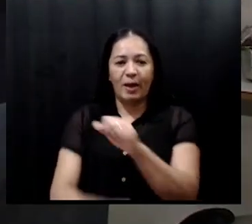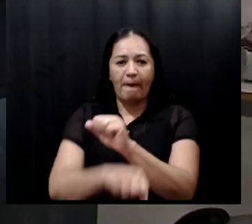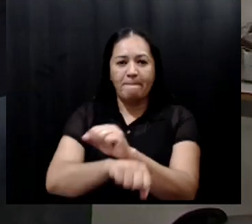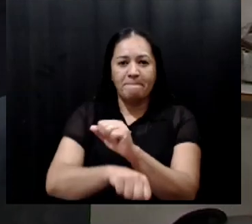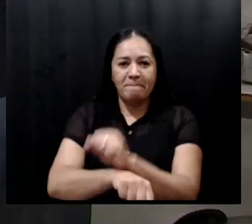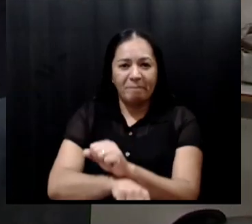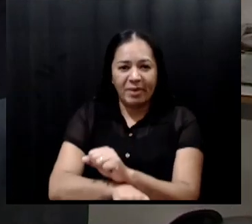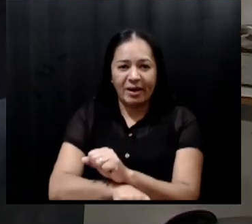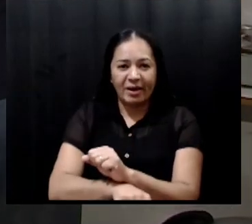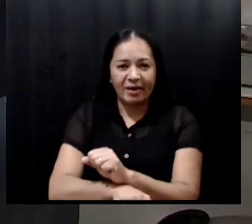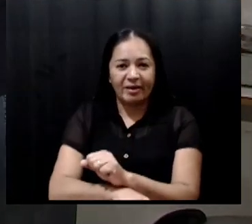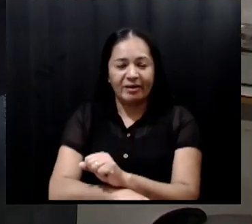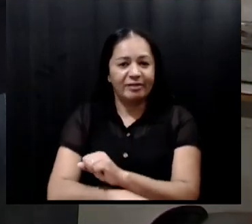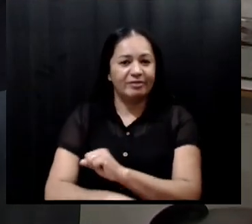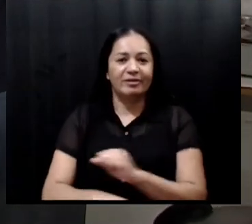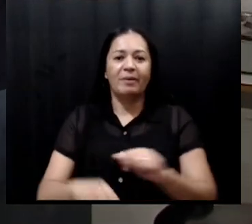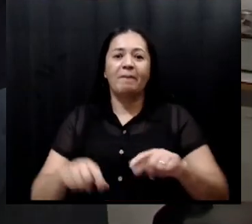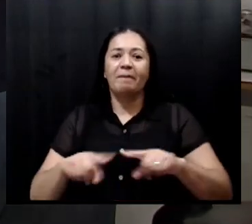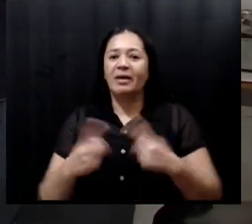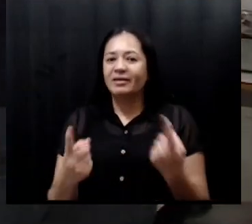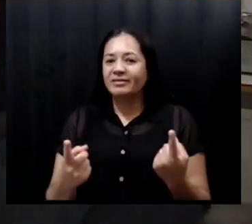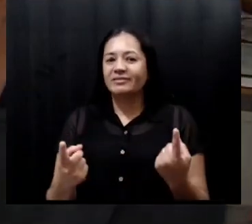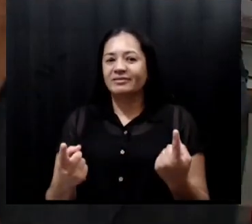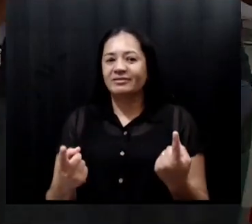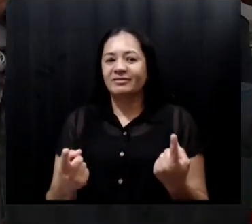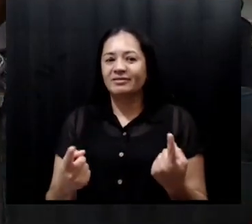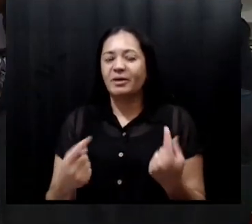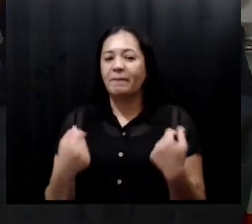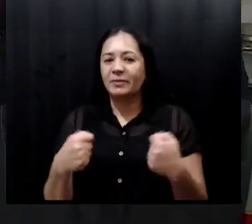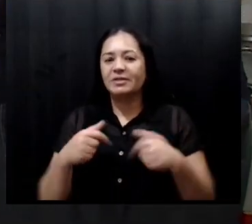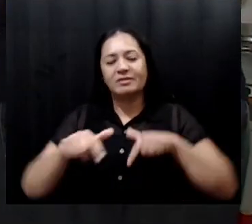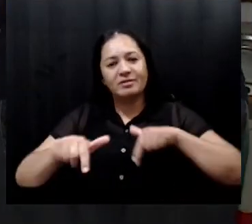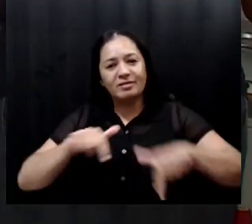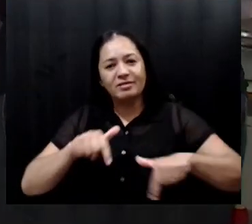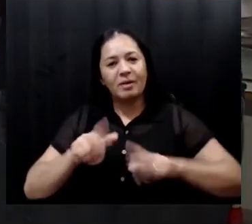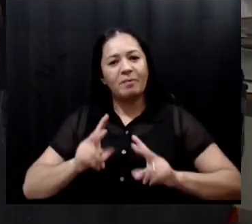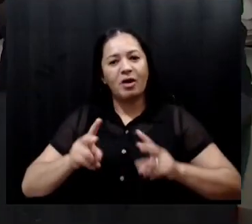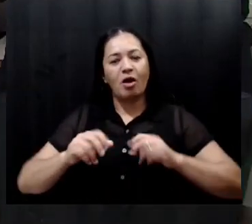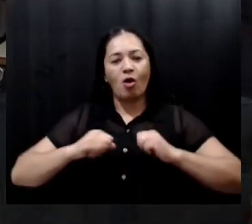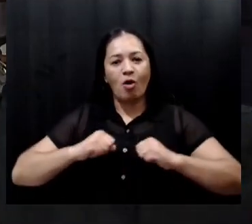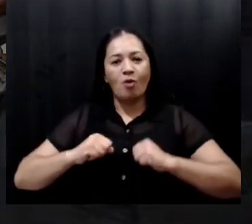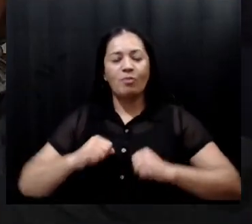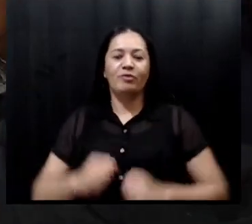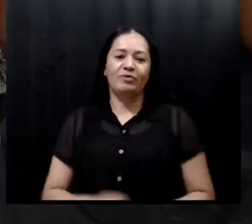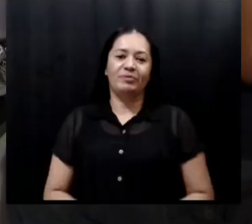disse, mas a gente tem que estar sempre antenada, né, tipo assim,